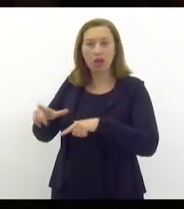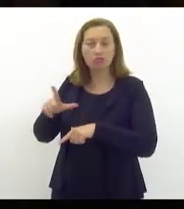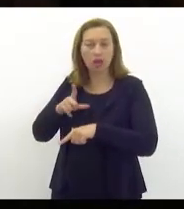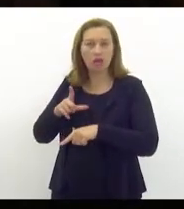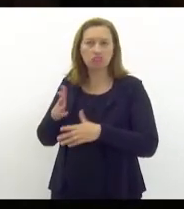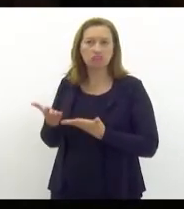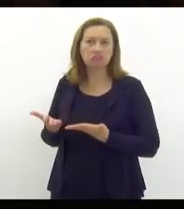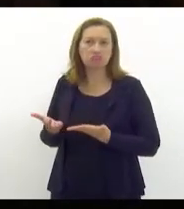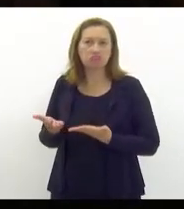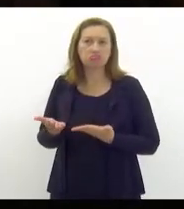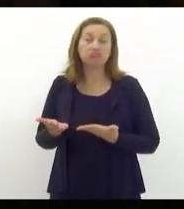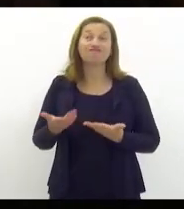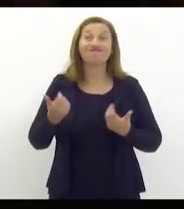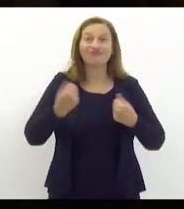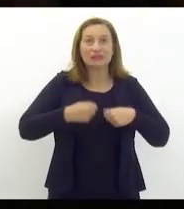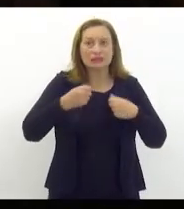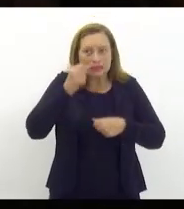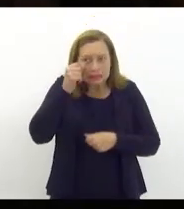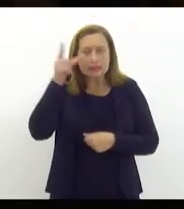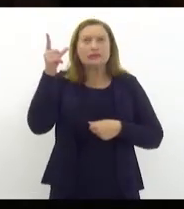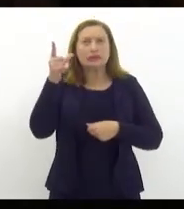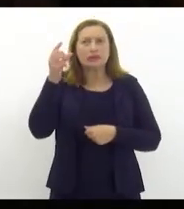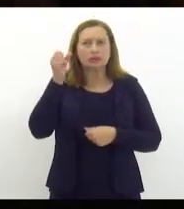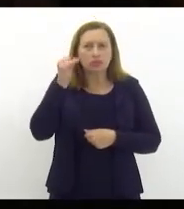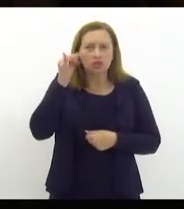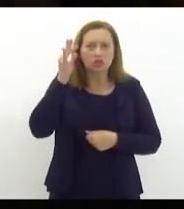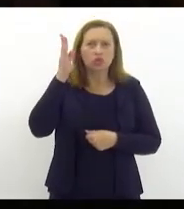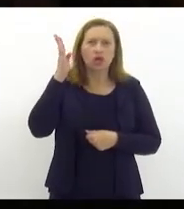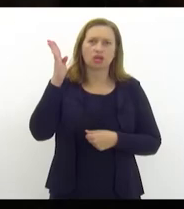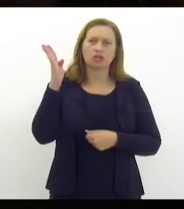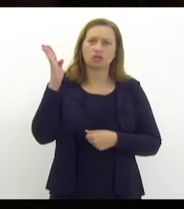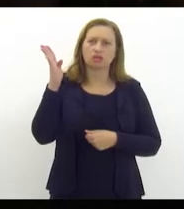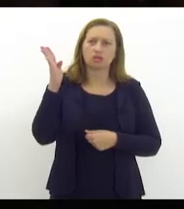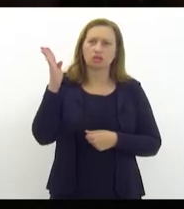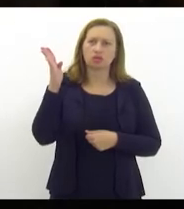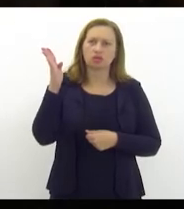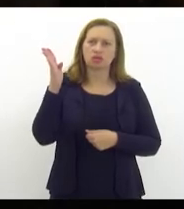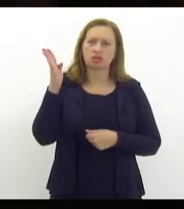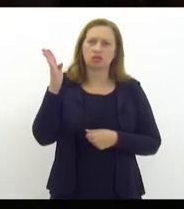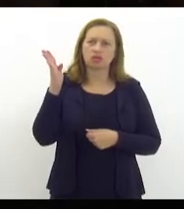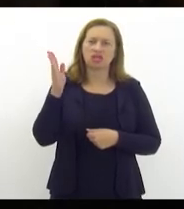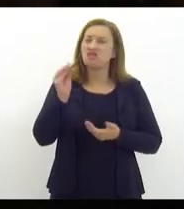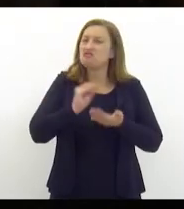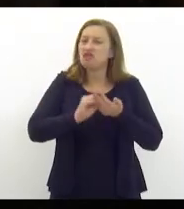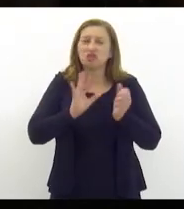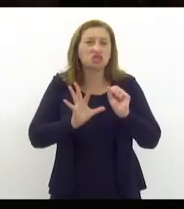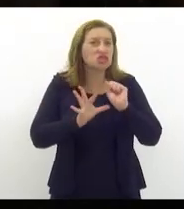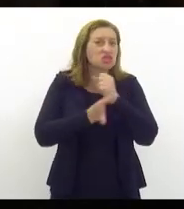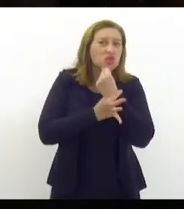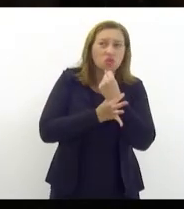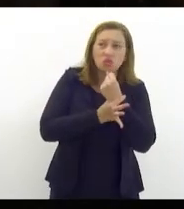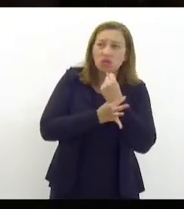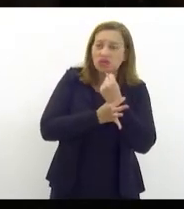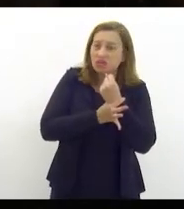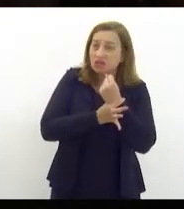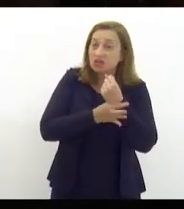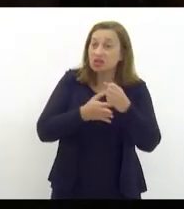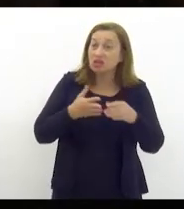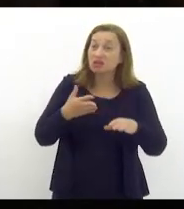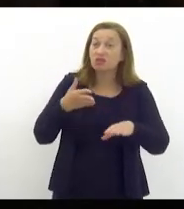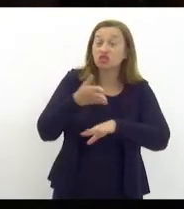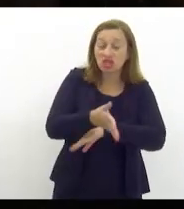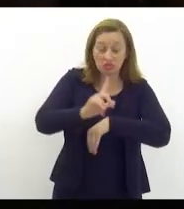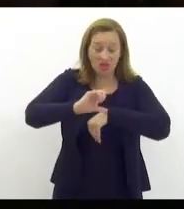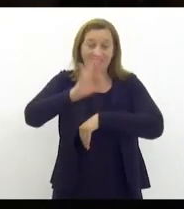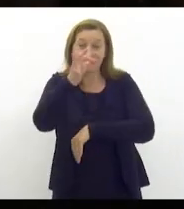que acordar de madrugada com total insegurança que vão chegar no